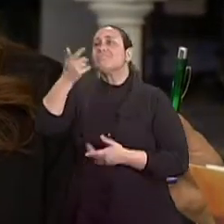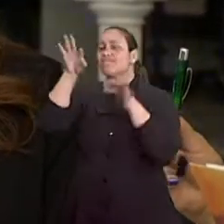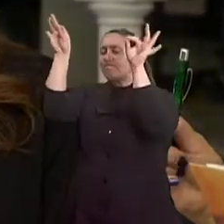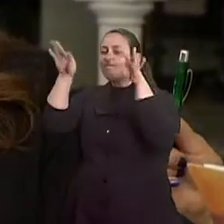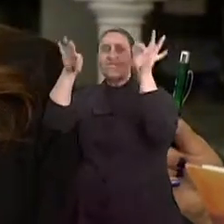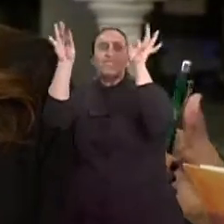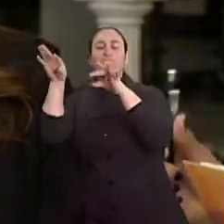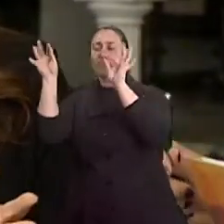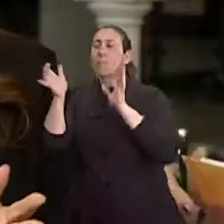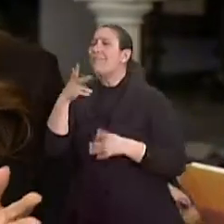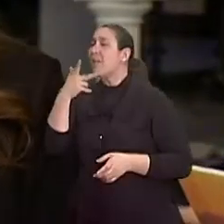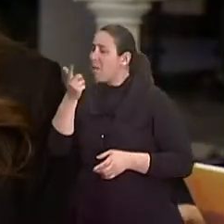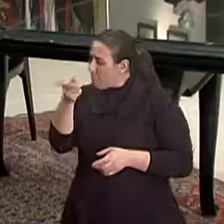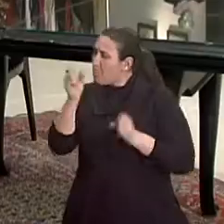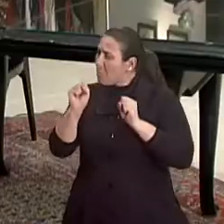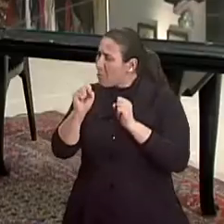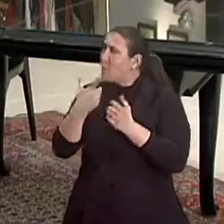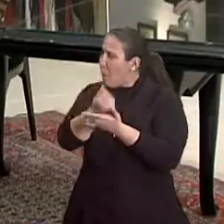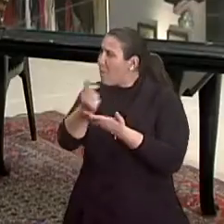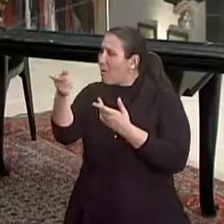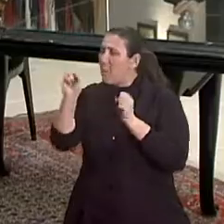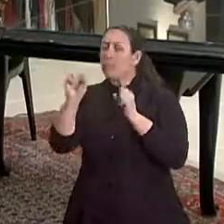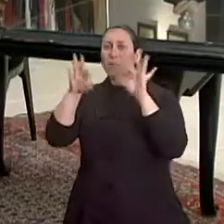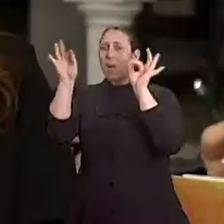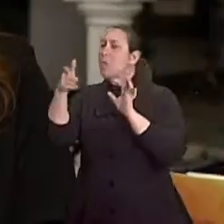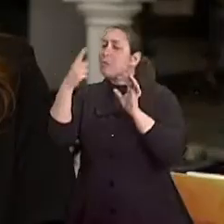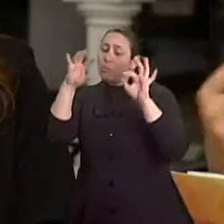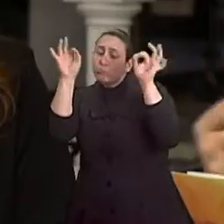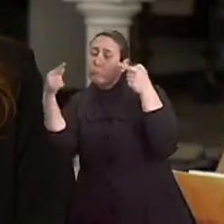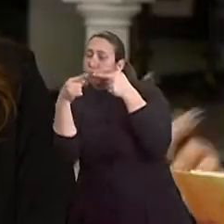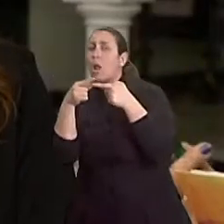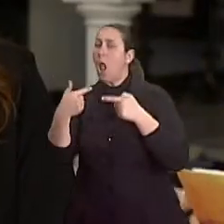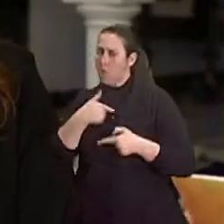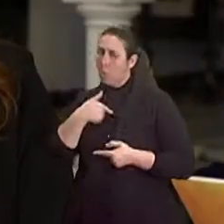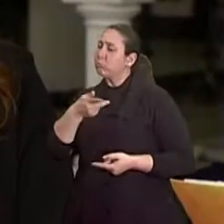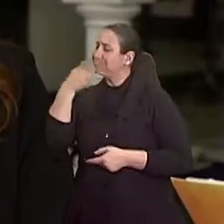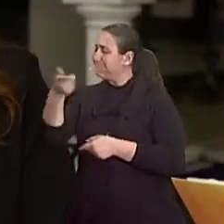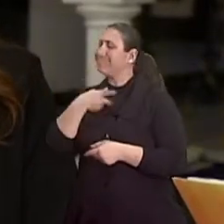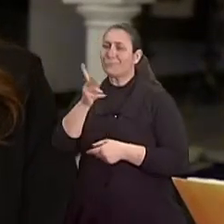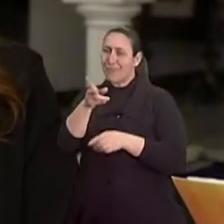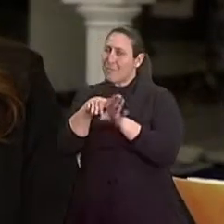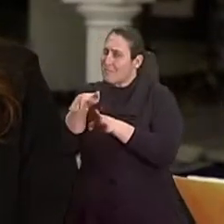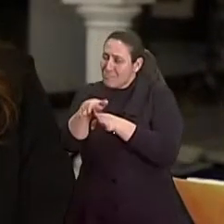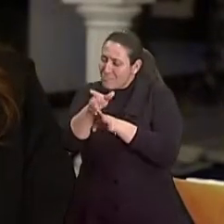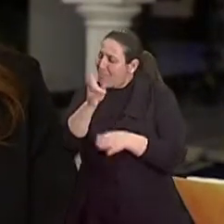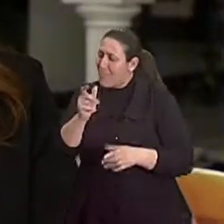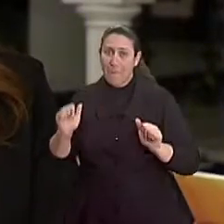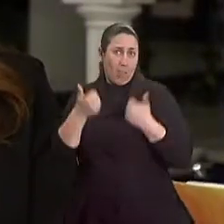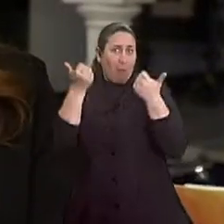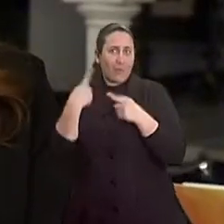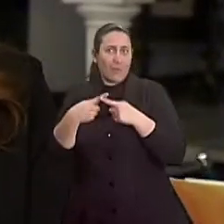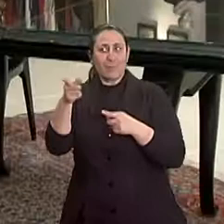quanto é a consulta. Eu digo nada. Porque é uma consulta. Eu acho essa graça. Troca com a cliente. Claro, é um prazer. Eu adoro fazer